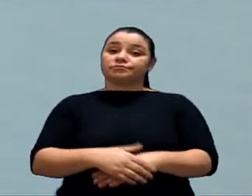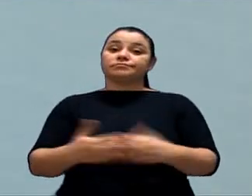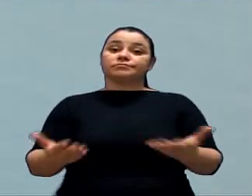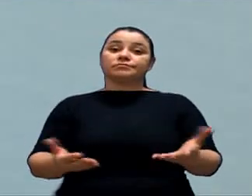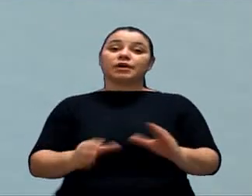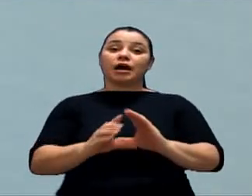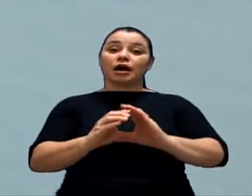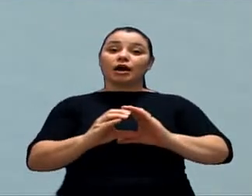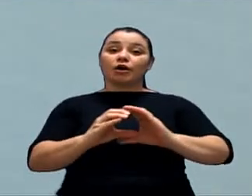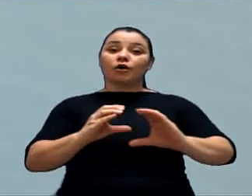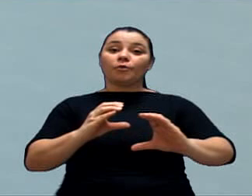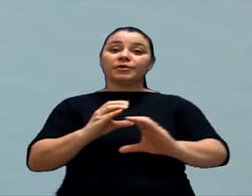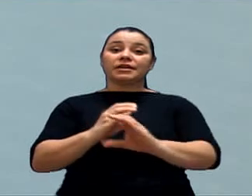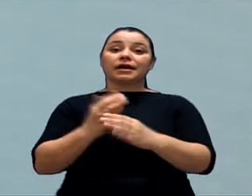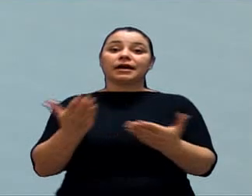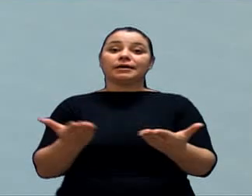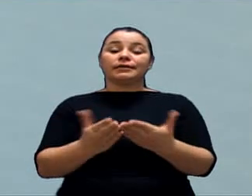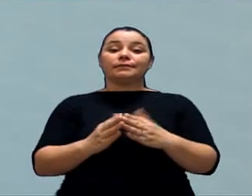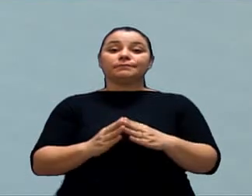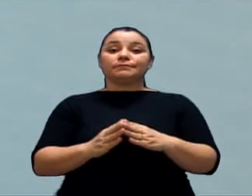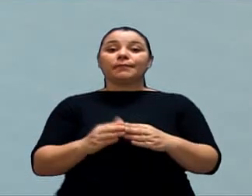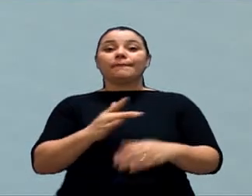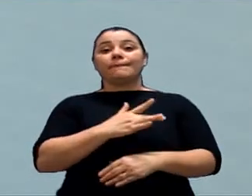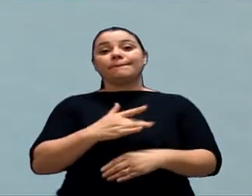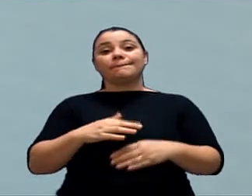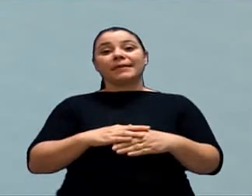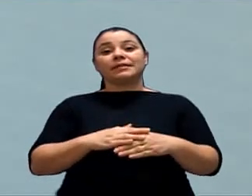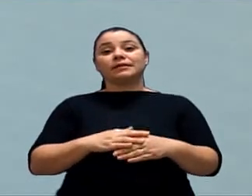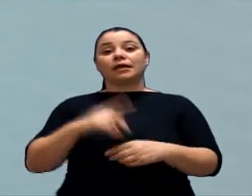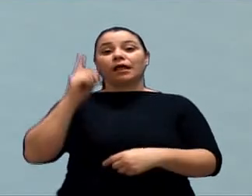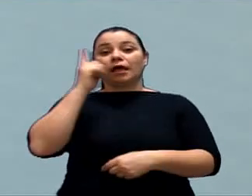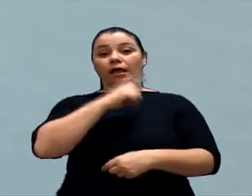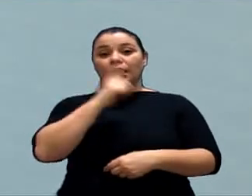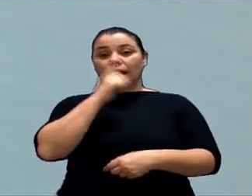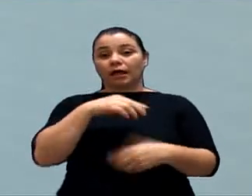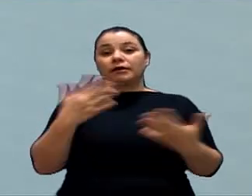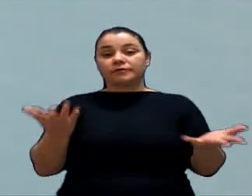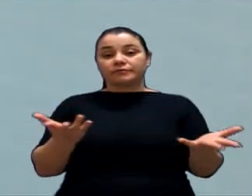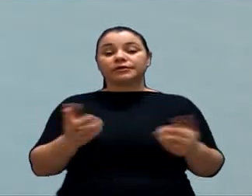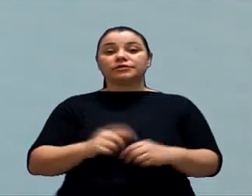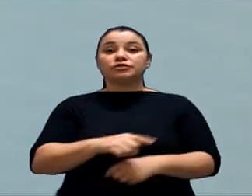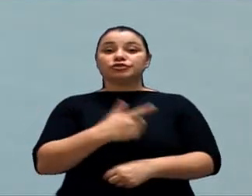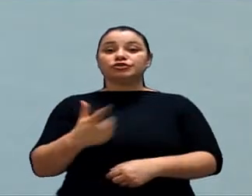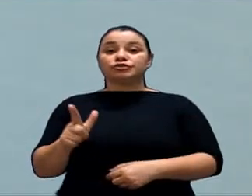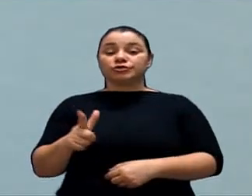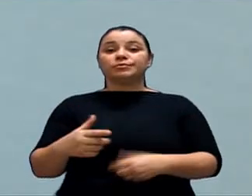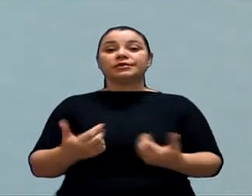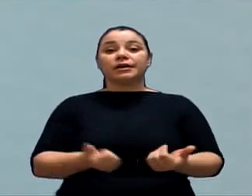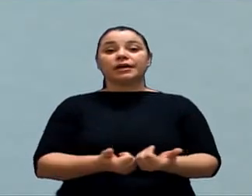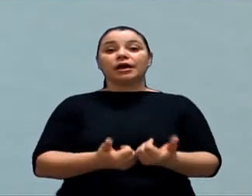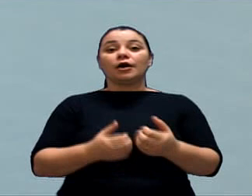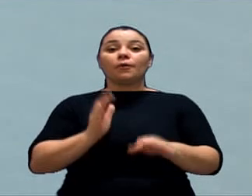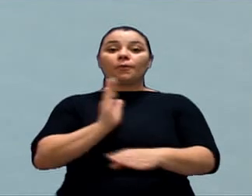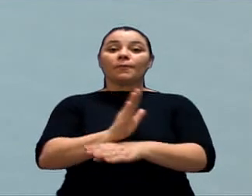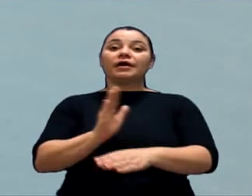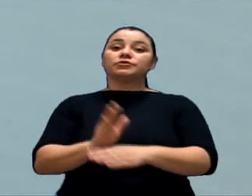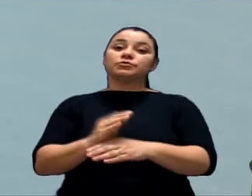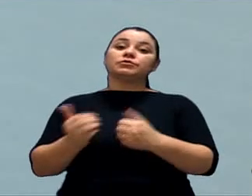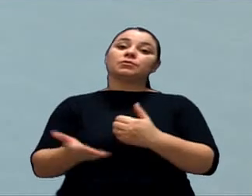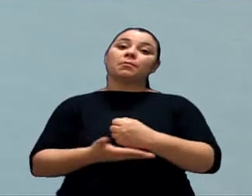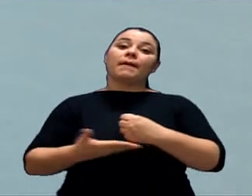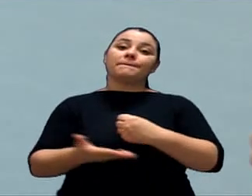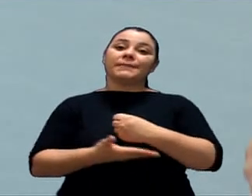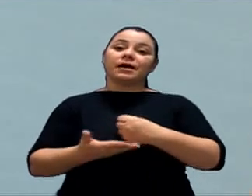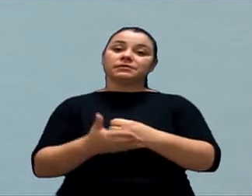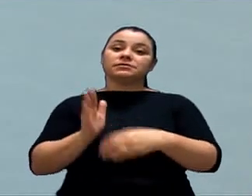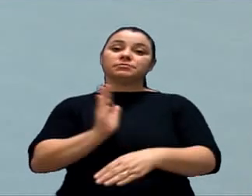nas unidades básicas de saúde, ficam falhas, como a falha de não ter uma orientação